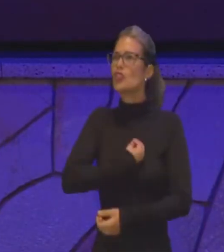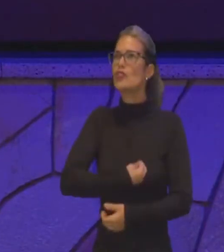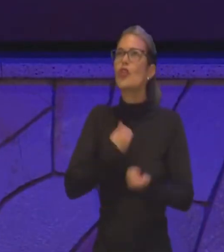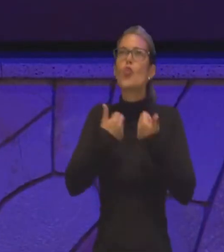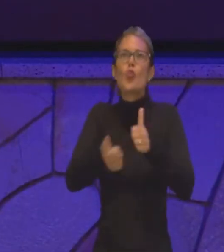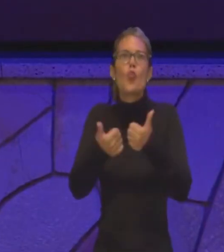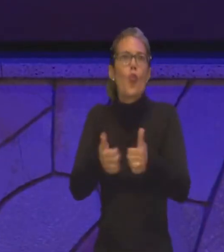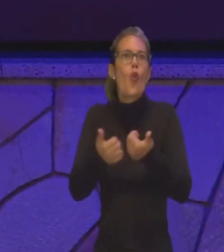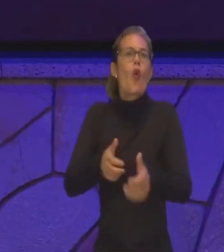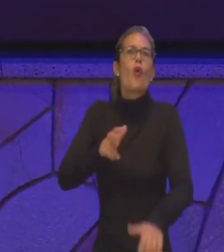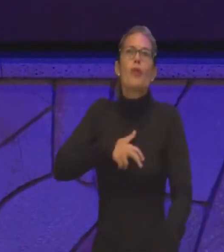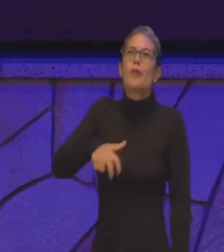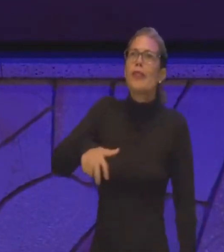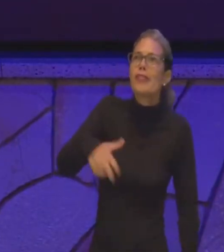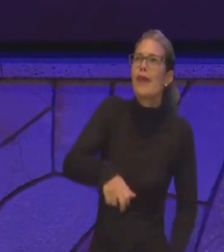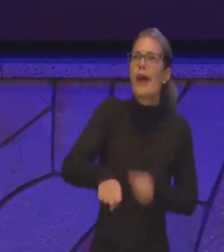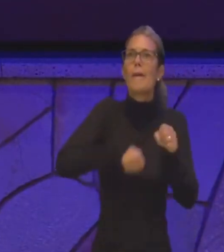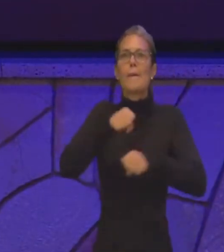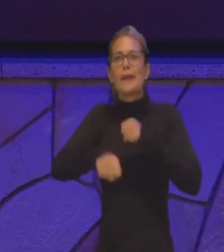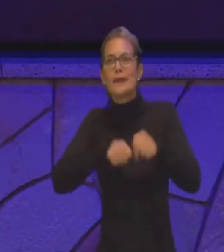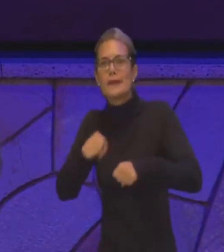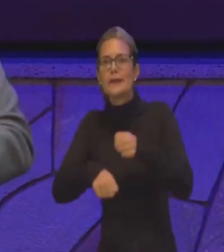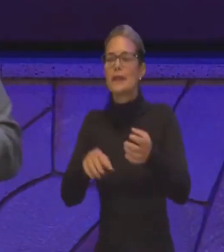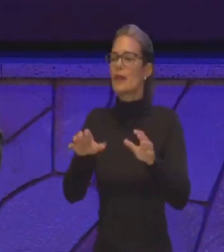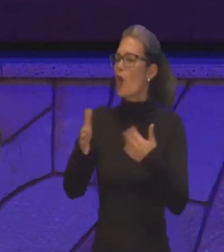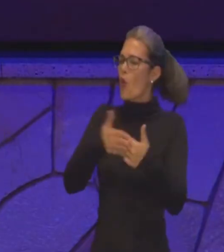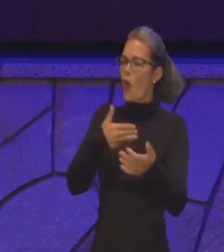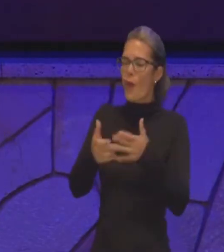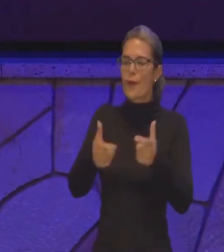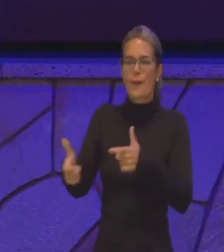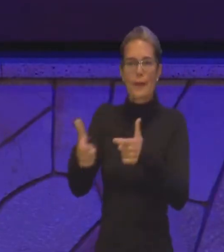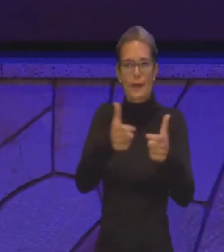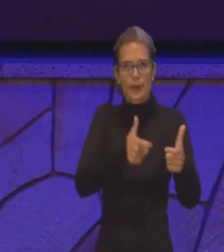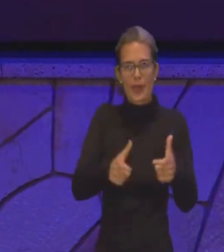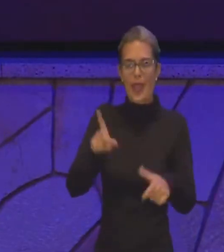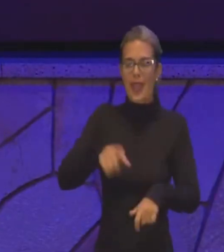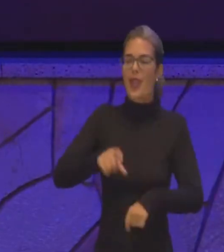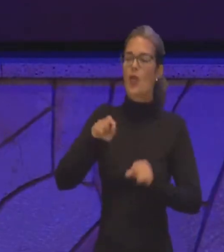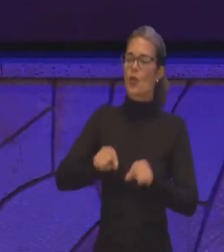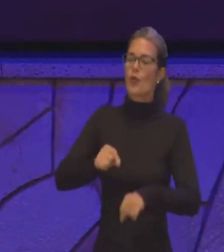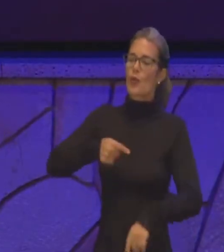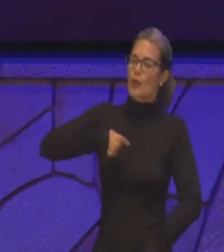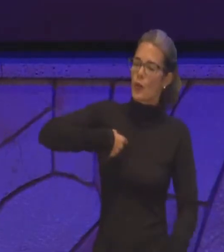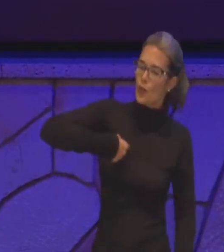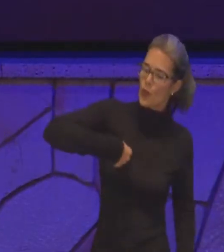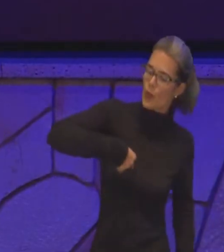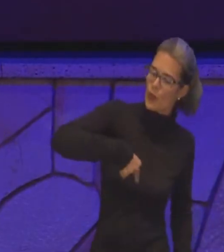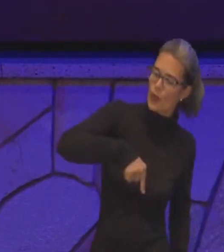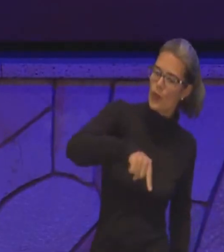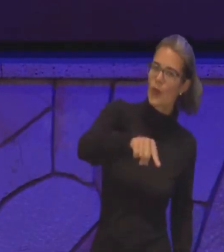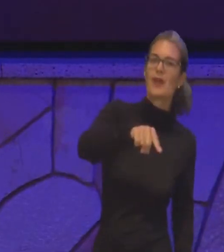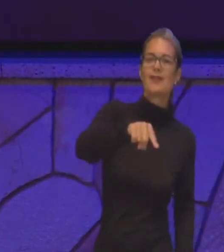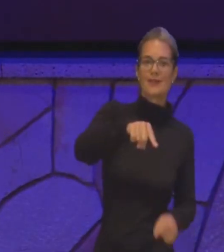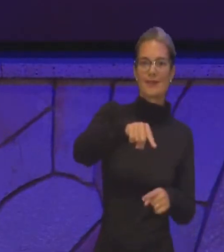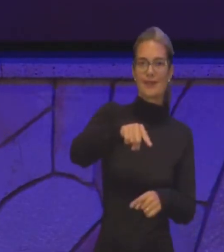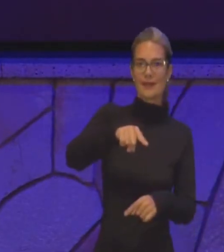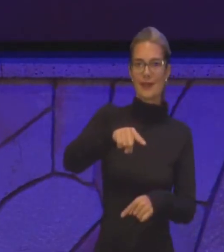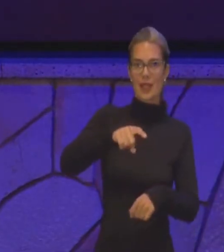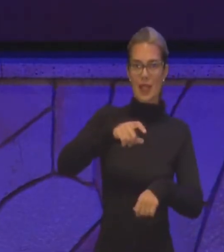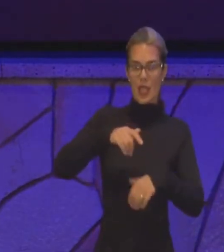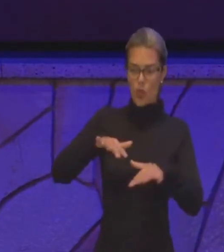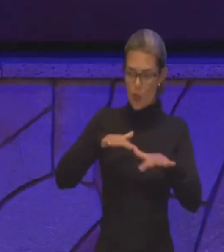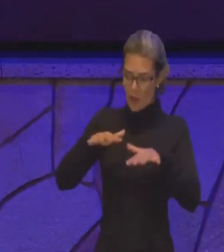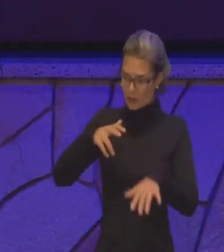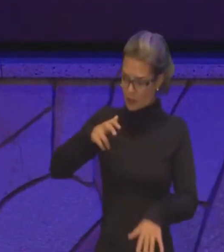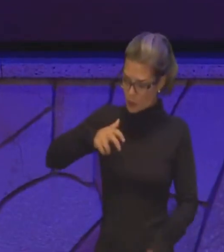Enquanto vivemos, nós estamos indo. E o que fazia diferença nas pessoas que tinham experiências com Jesus é